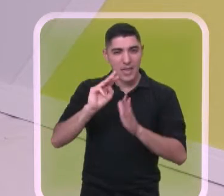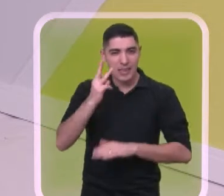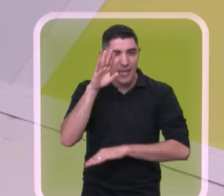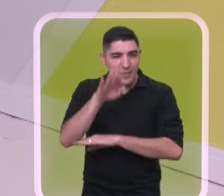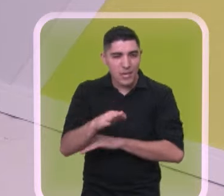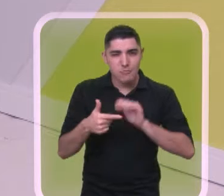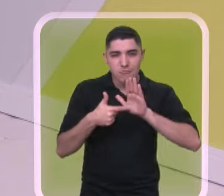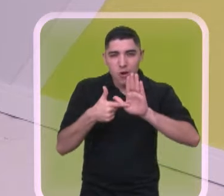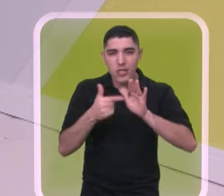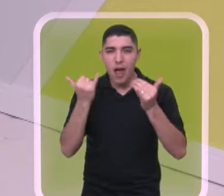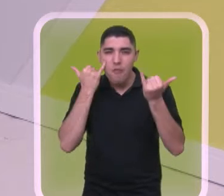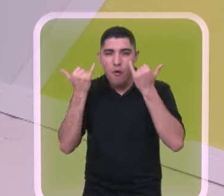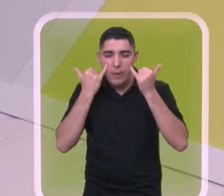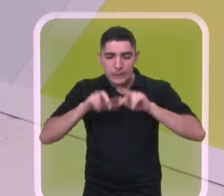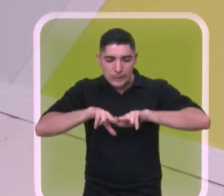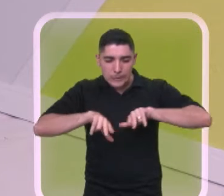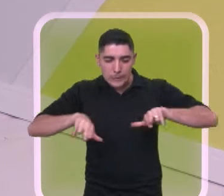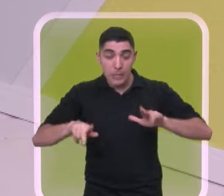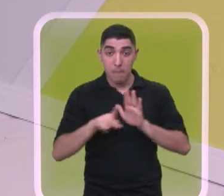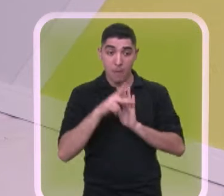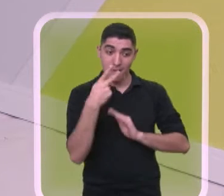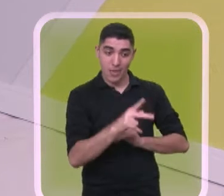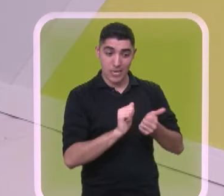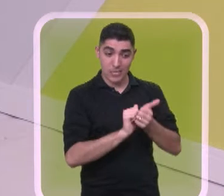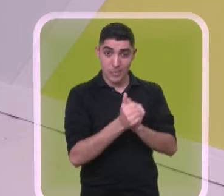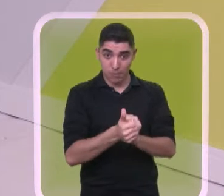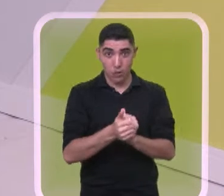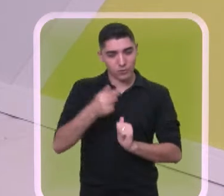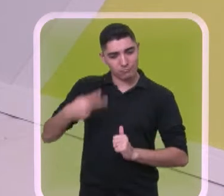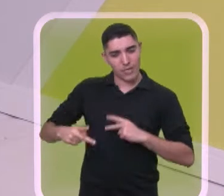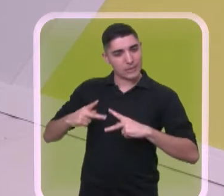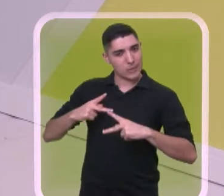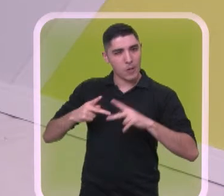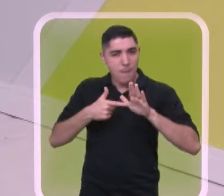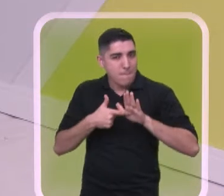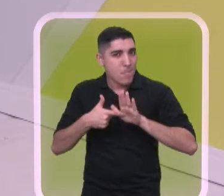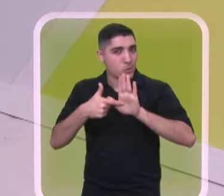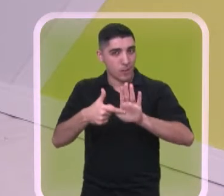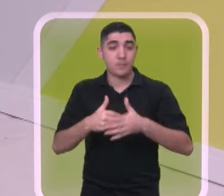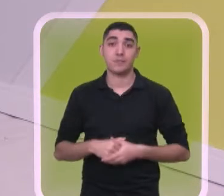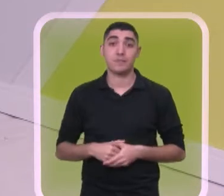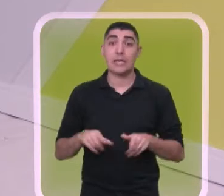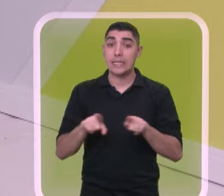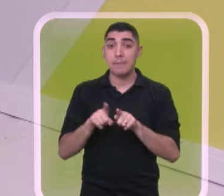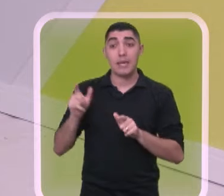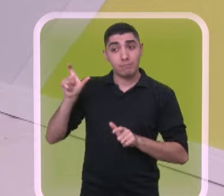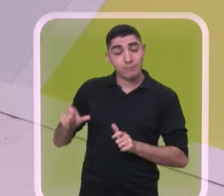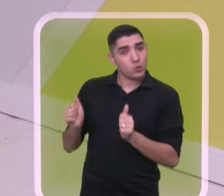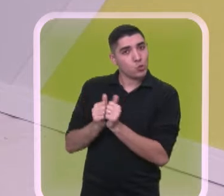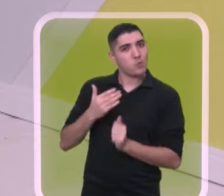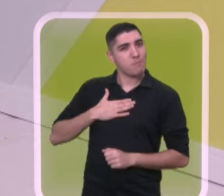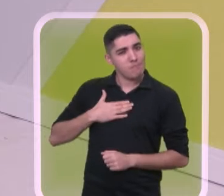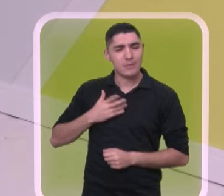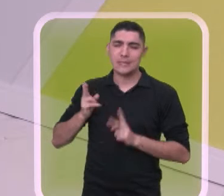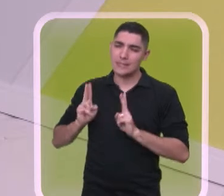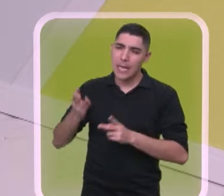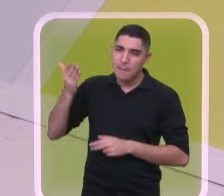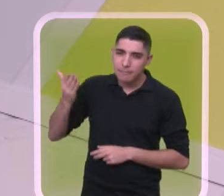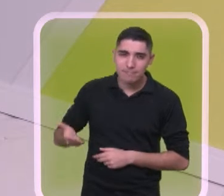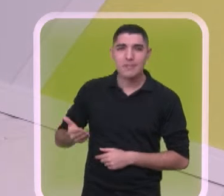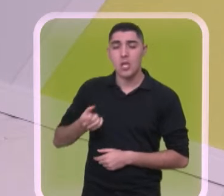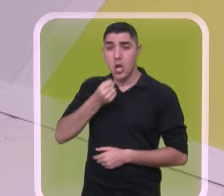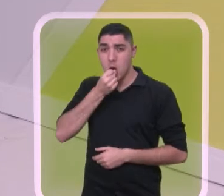tarde, trazendo as principais informações do esporte aqui da nossa cidade. E aqui comigo, sempre ele,